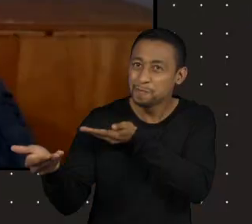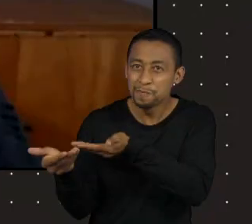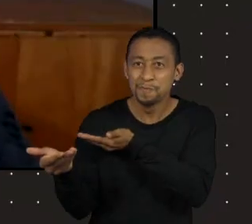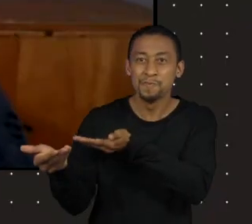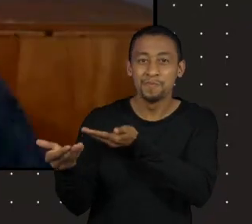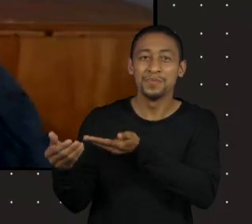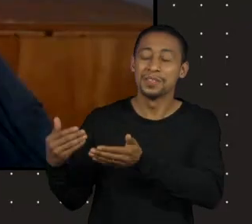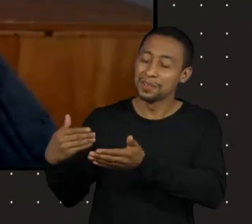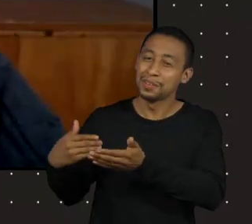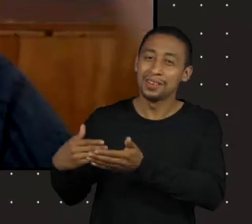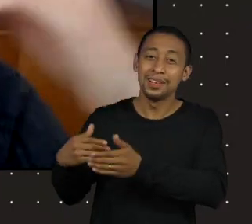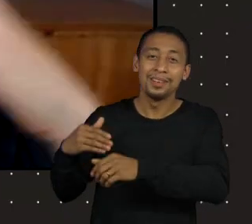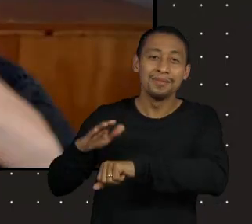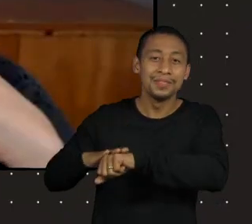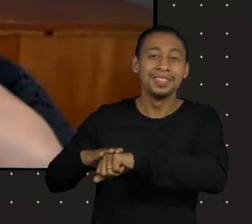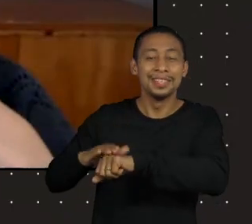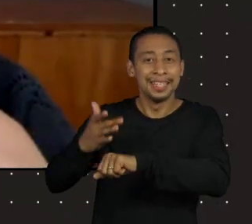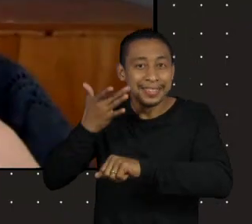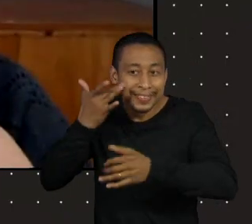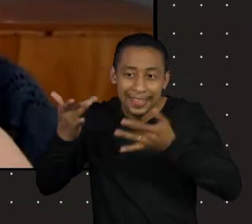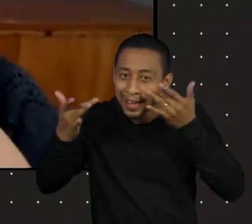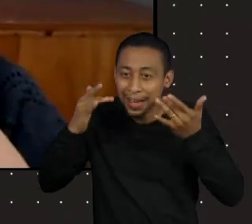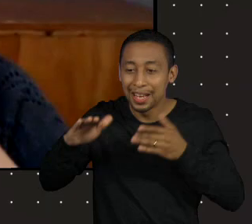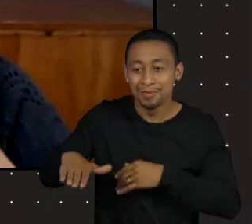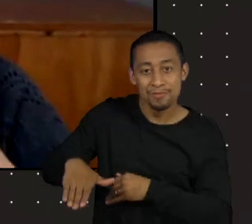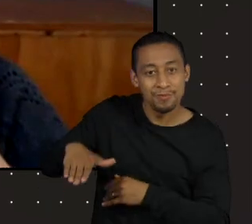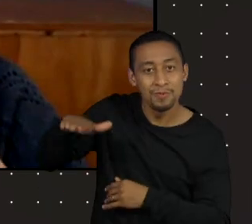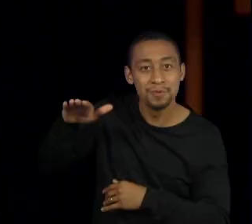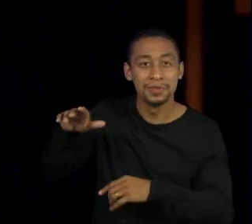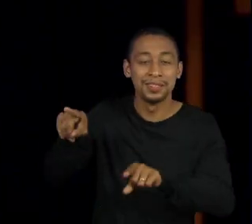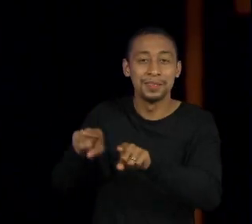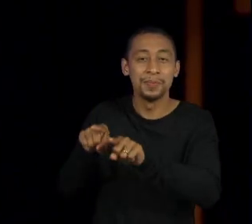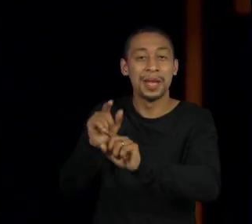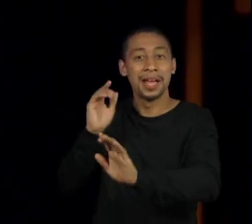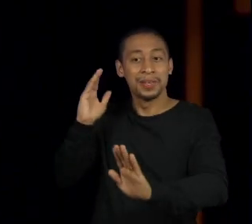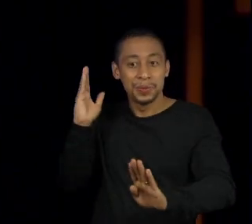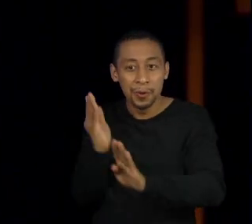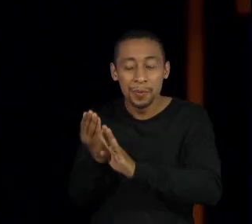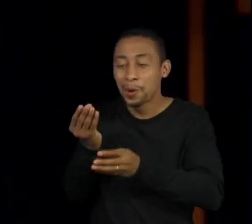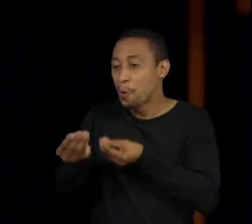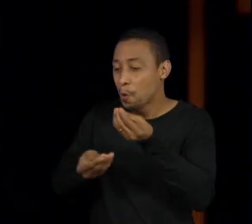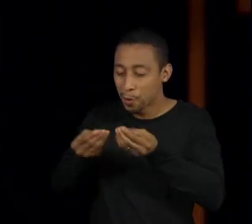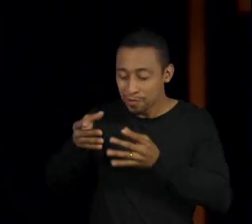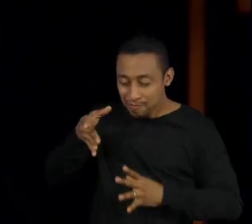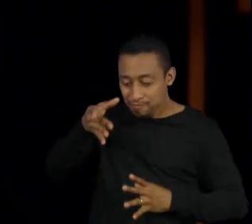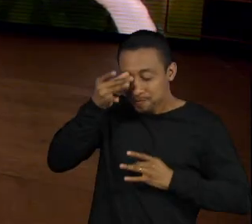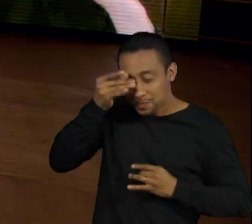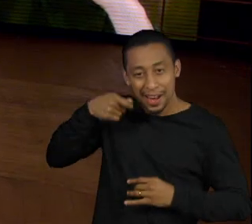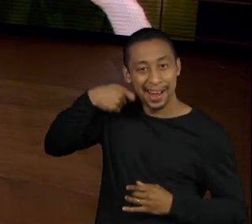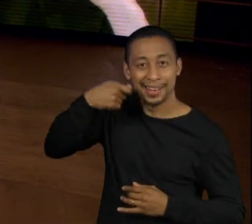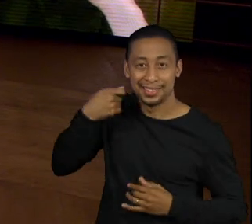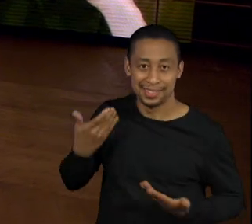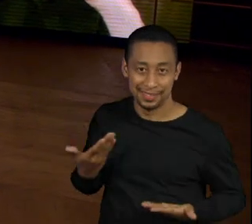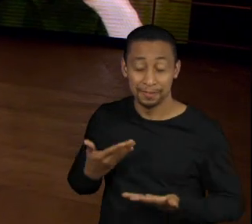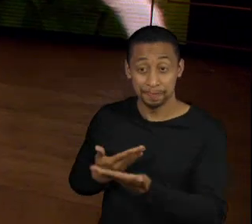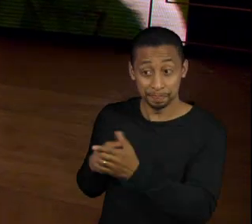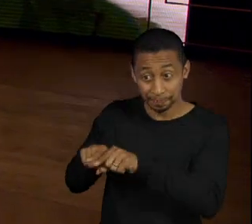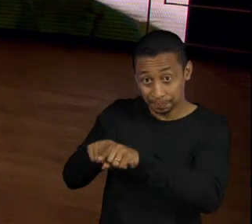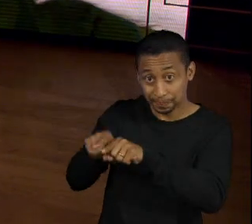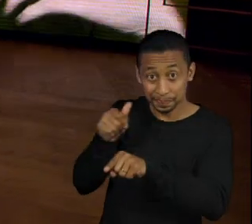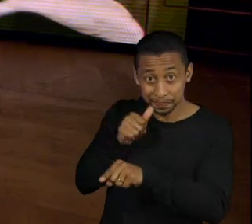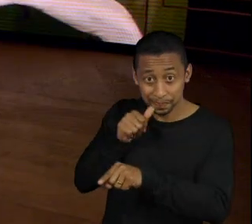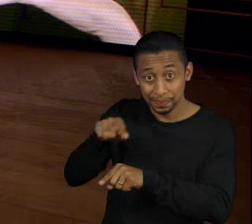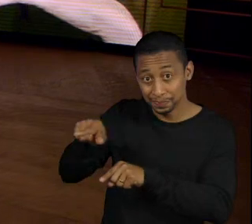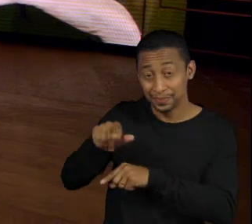nessa trilha do teatro e da descoberta, né, de como ser uma atriz. Assim, a Cíntia, ela